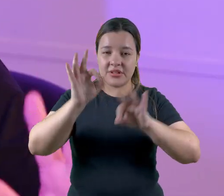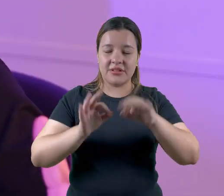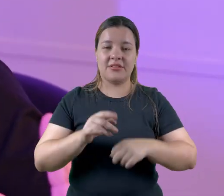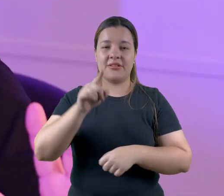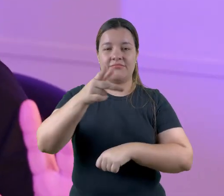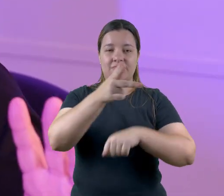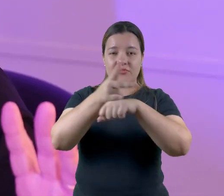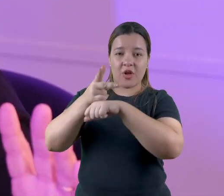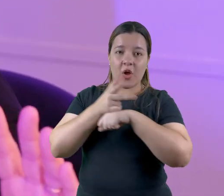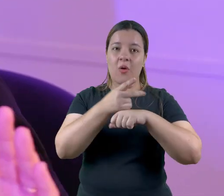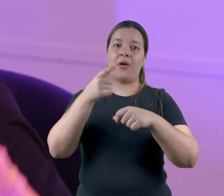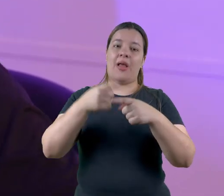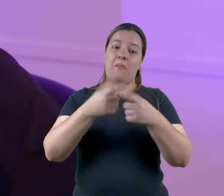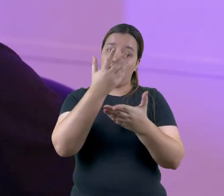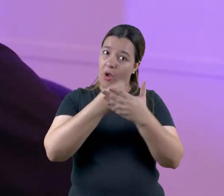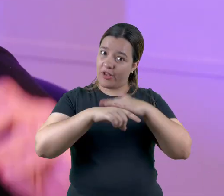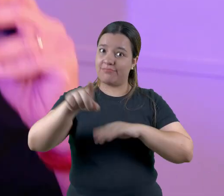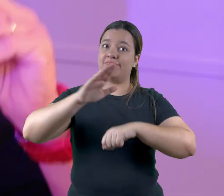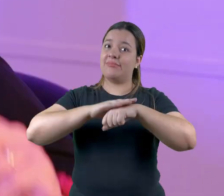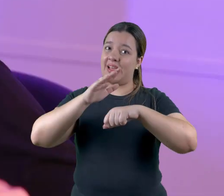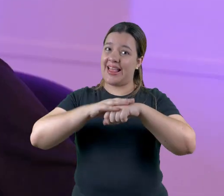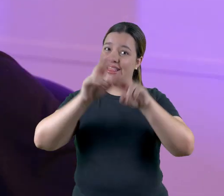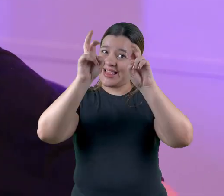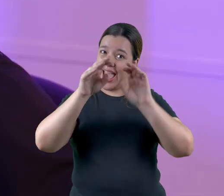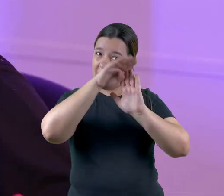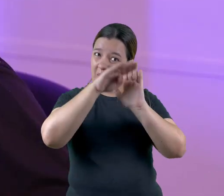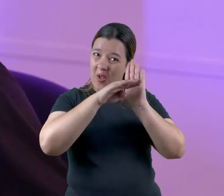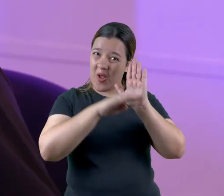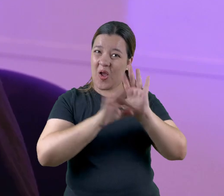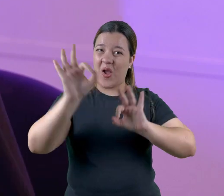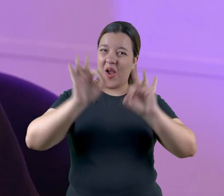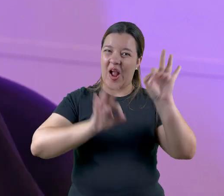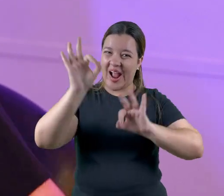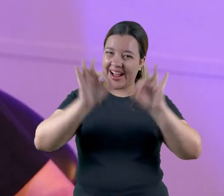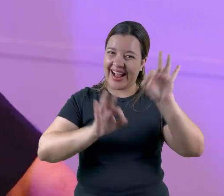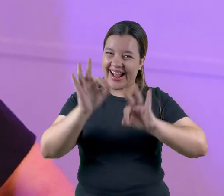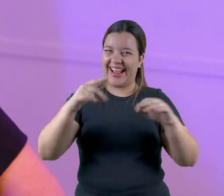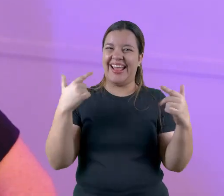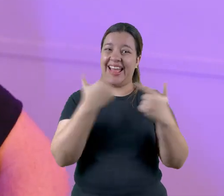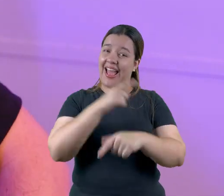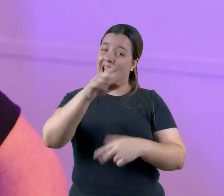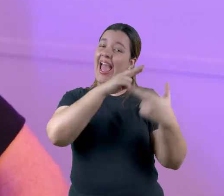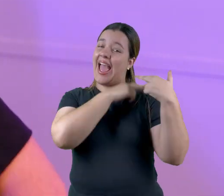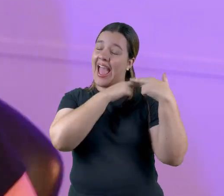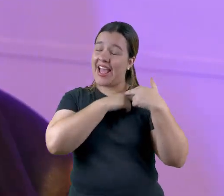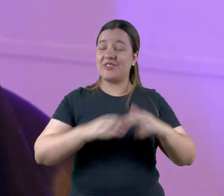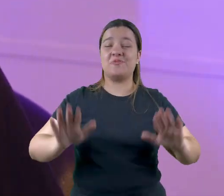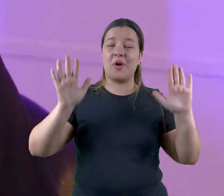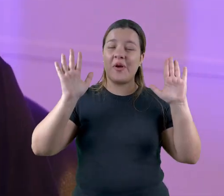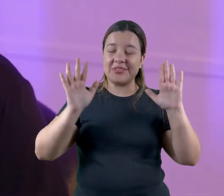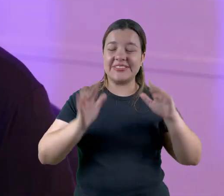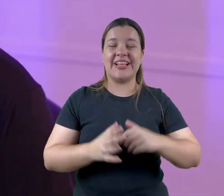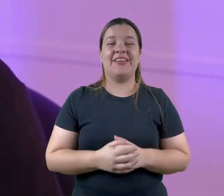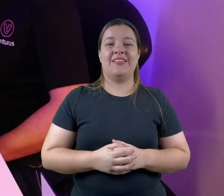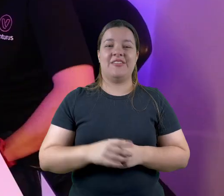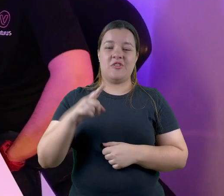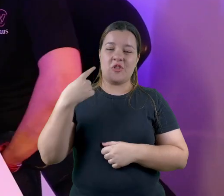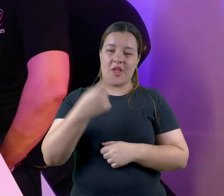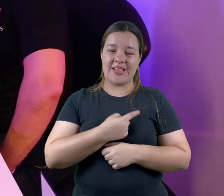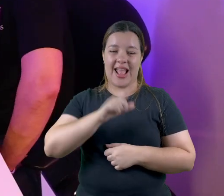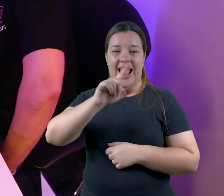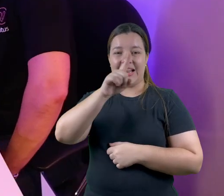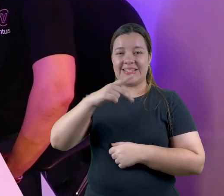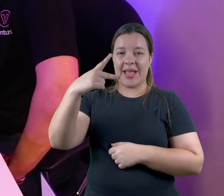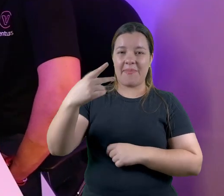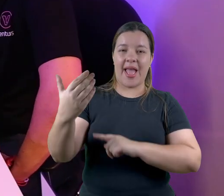só é bom entendeu Porque o Guilherme que faz a pauta vi e o pessoal aqui da